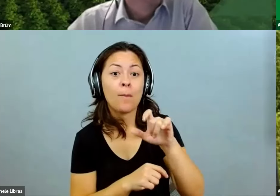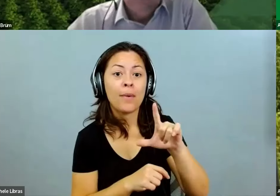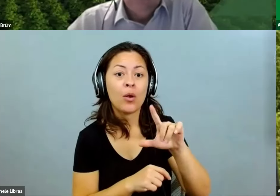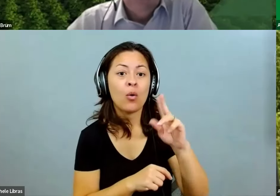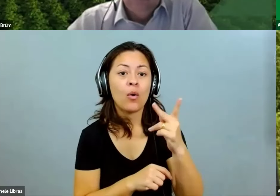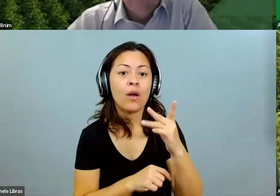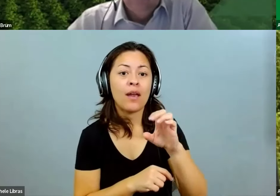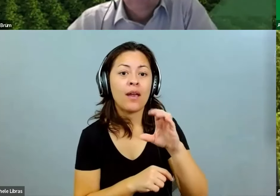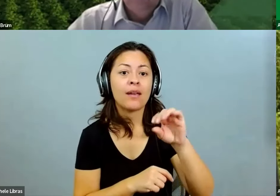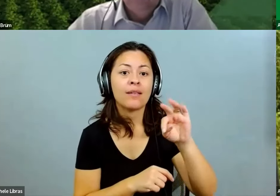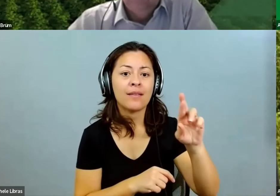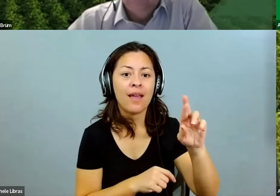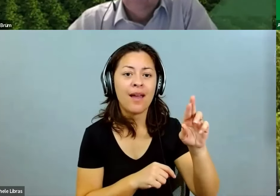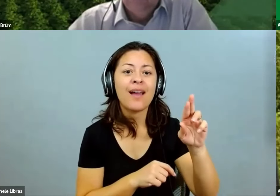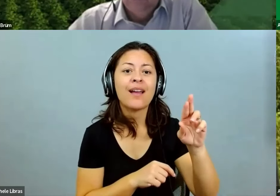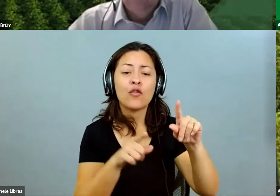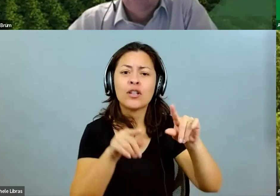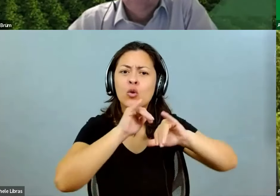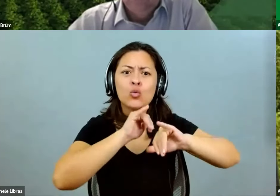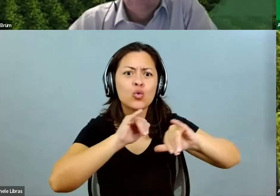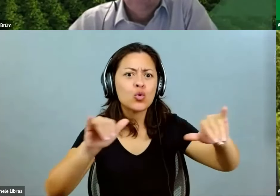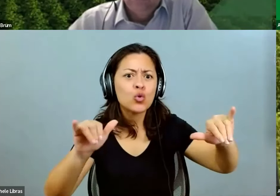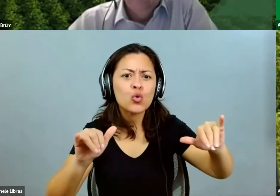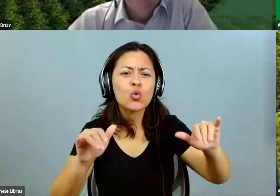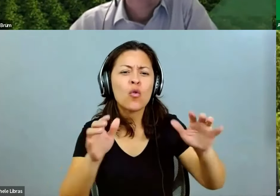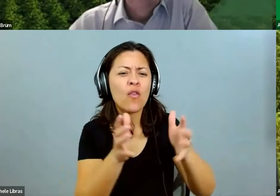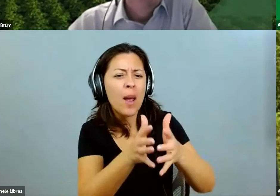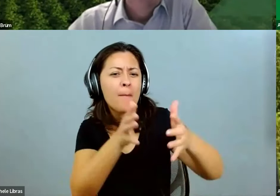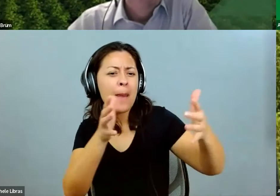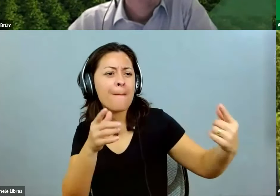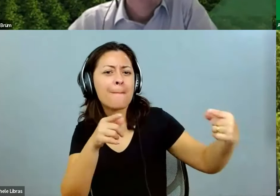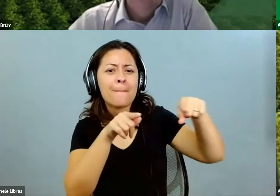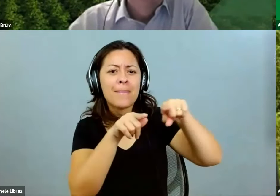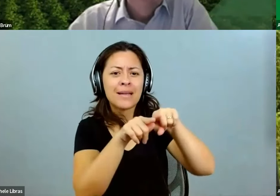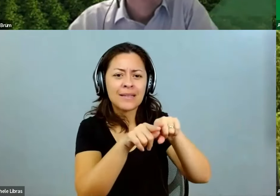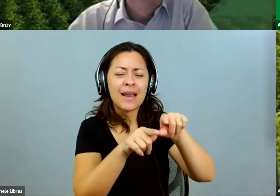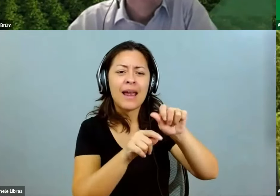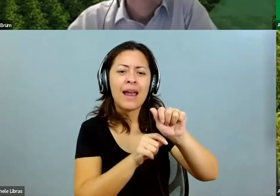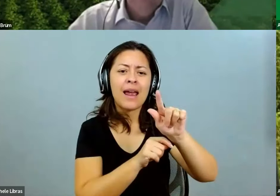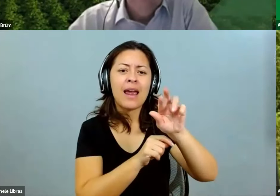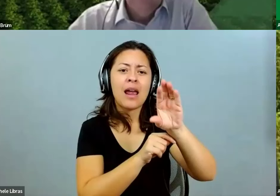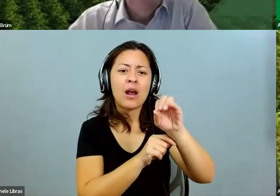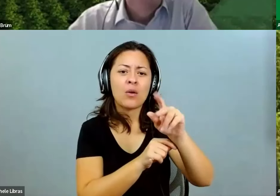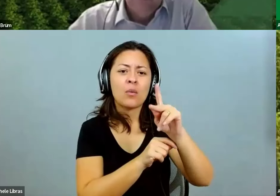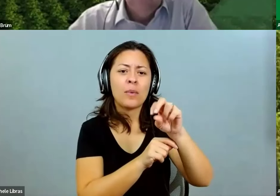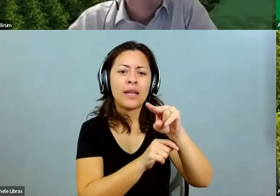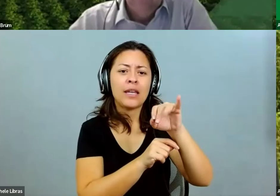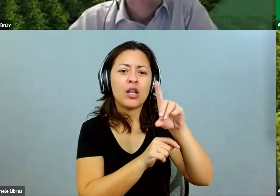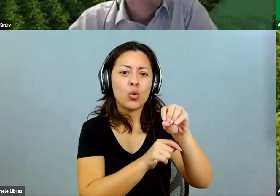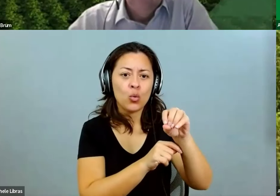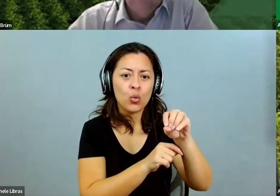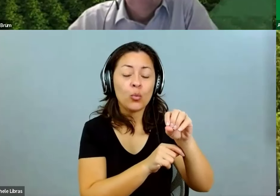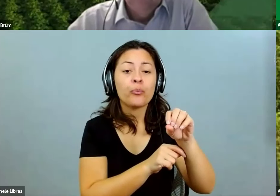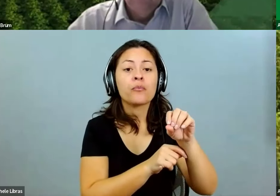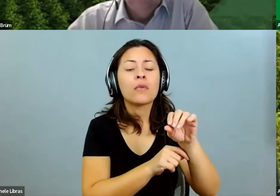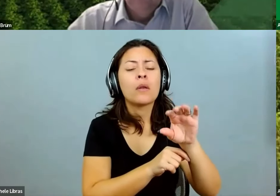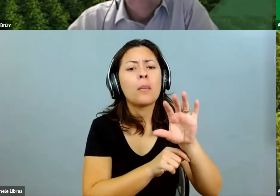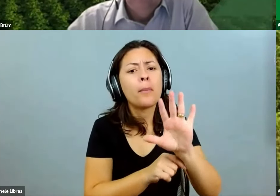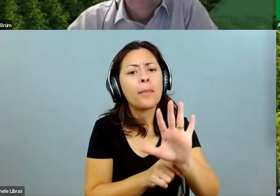vocês fizeram Esse anúncio eh Super Interessante Da ampliação da parceria lá com a agr Penido mas mas eu queria ouvir